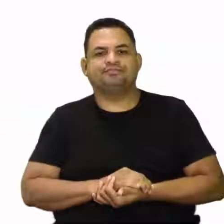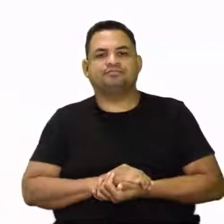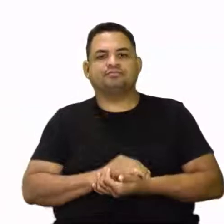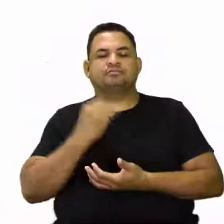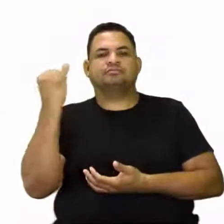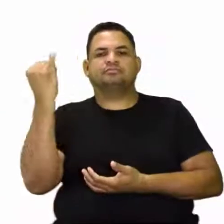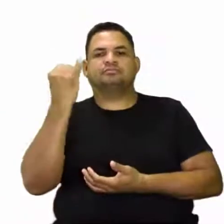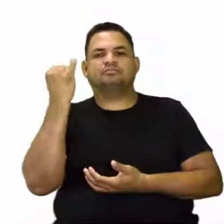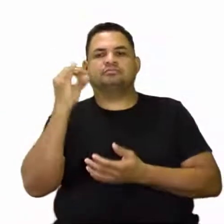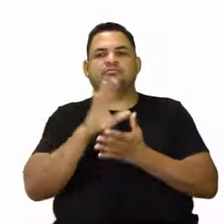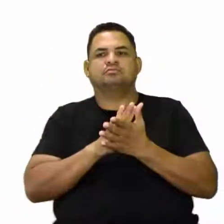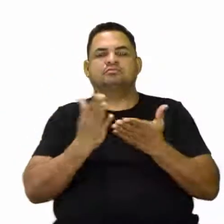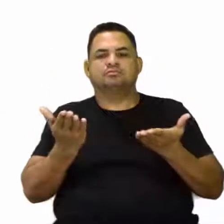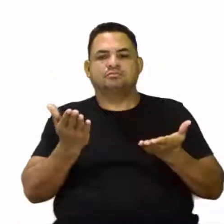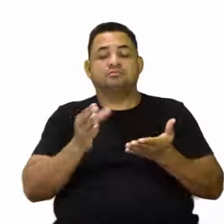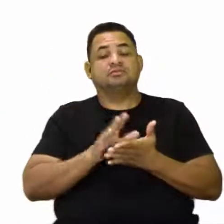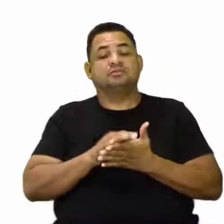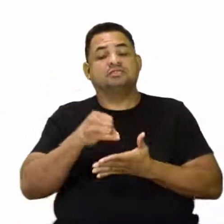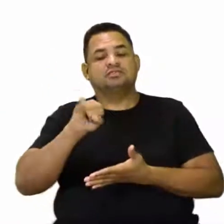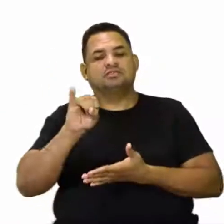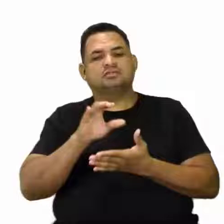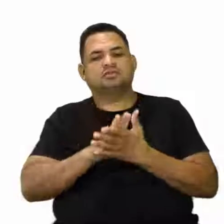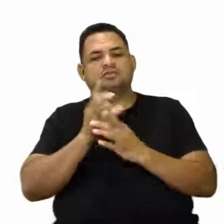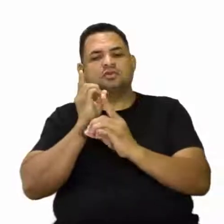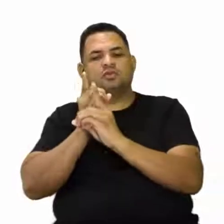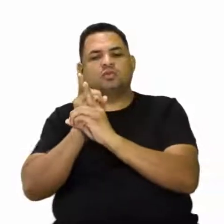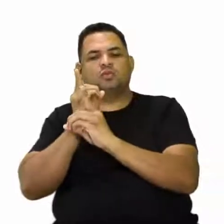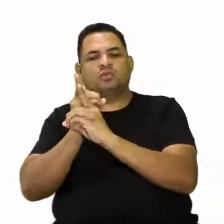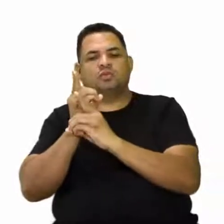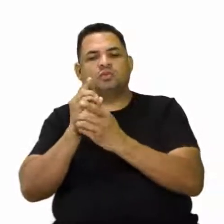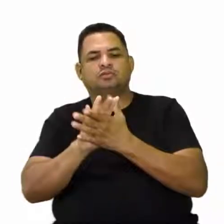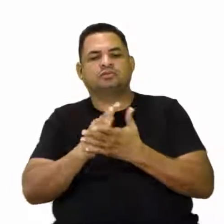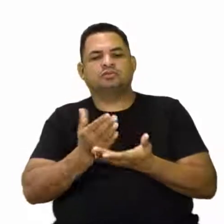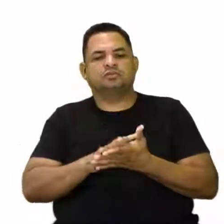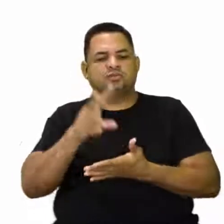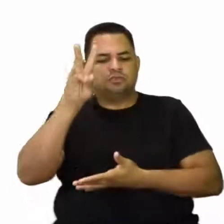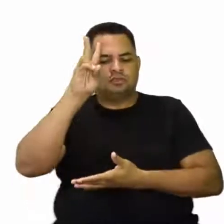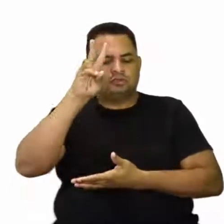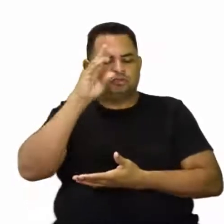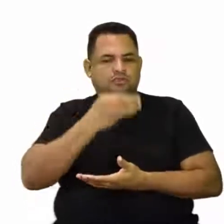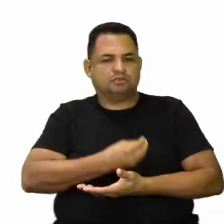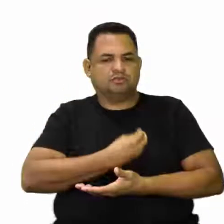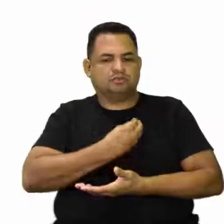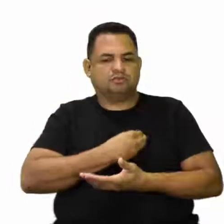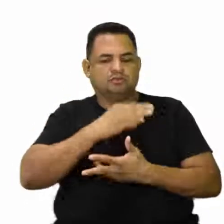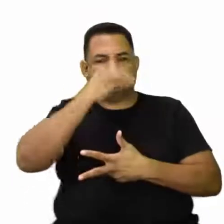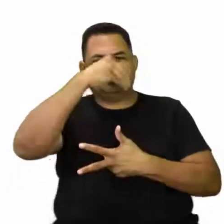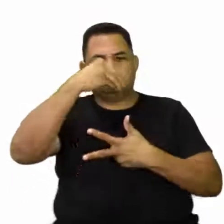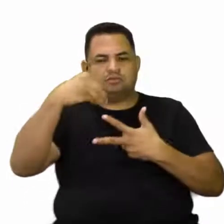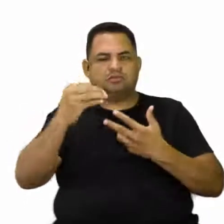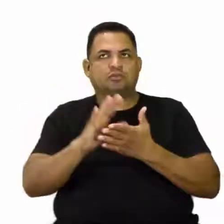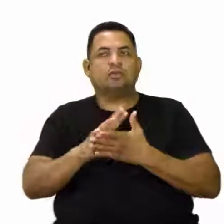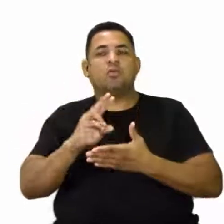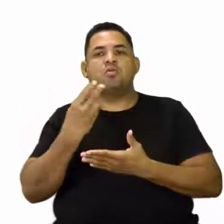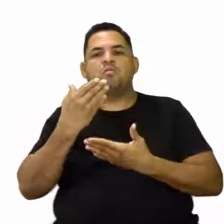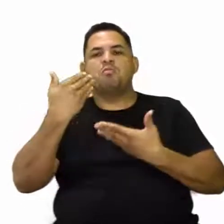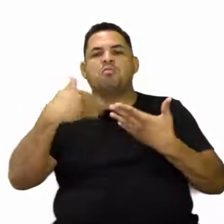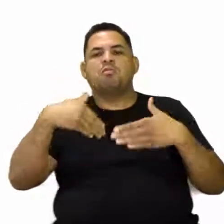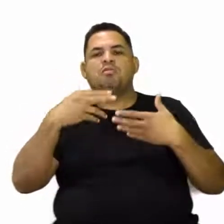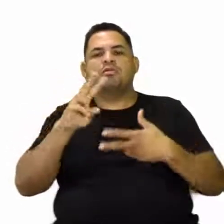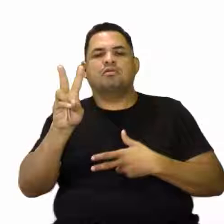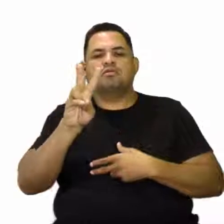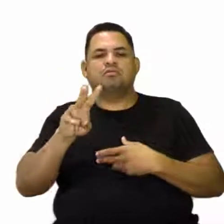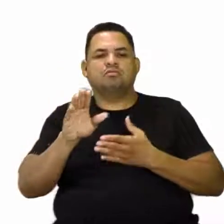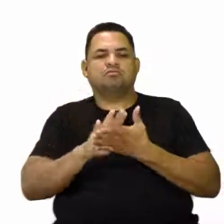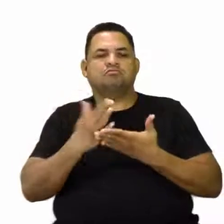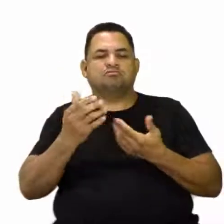muito importante, caso você se depare com uma biografia no Enem ou em uma prova de vestibular que